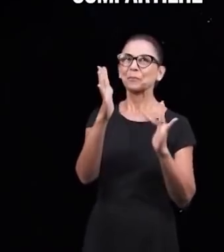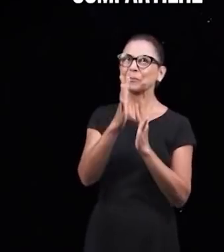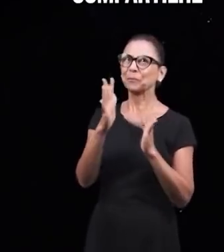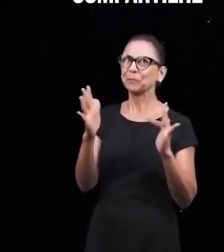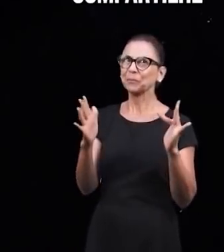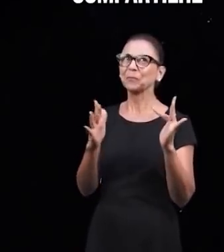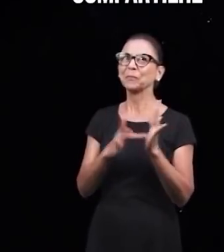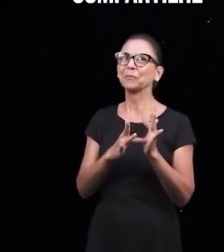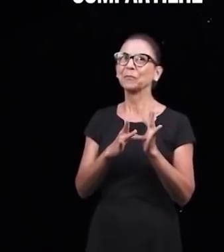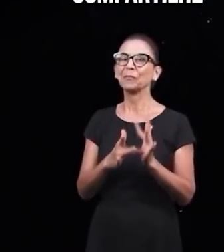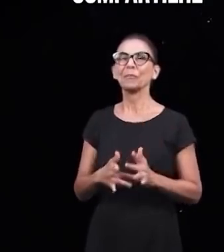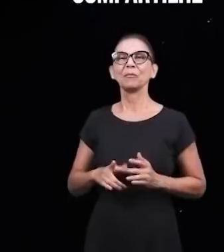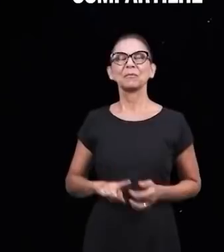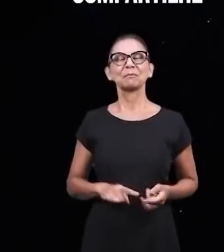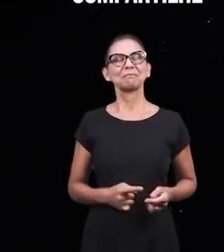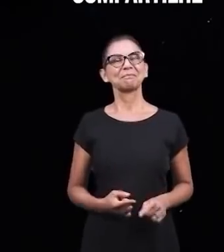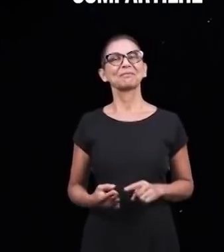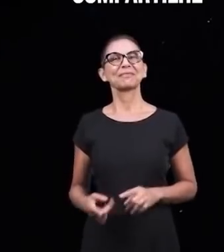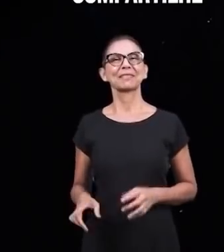Senhor.